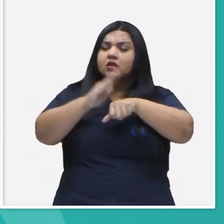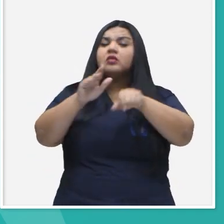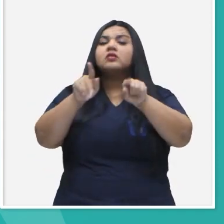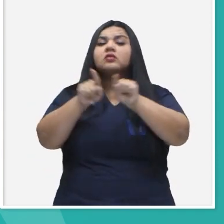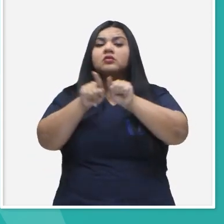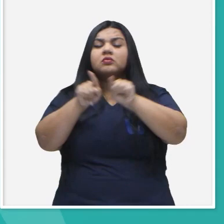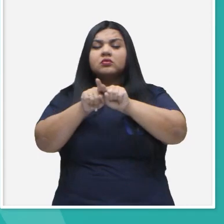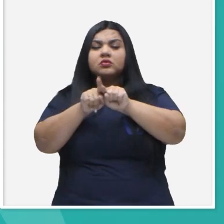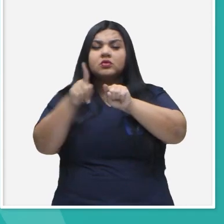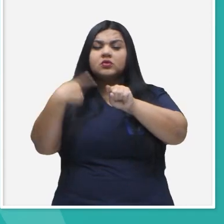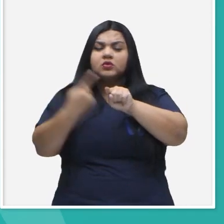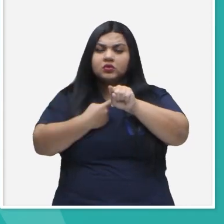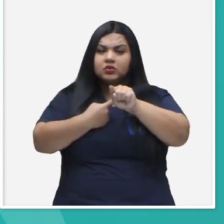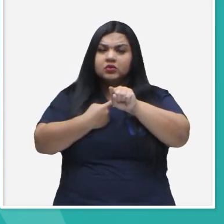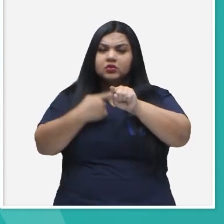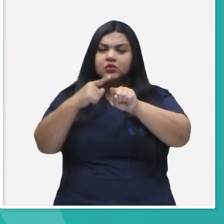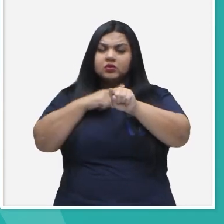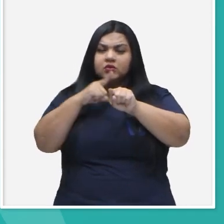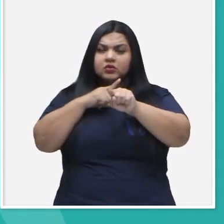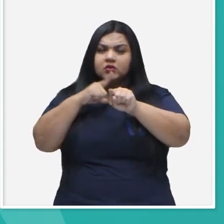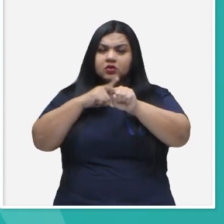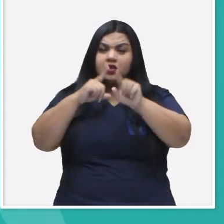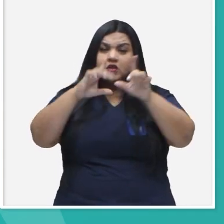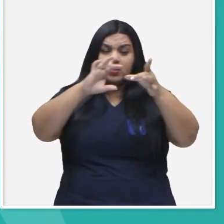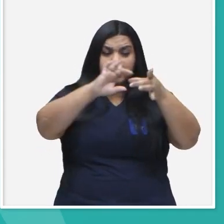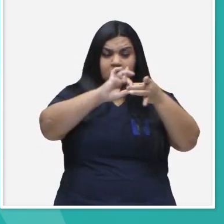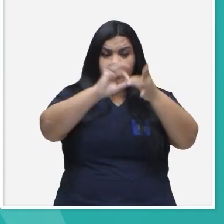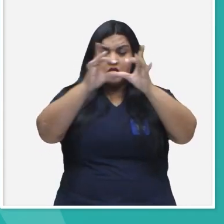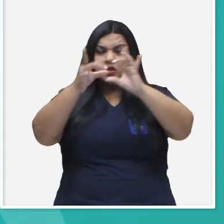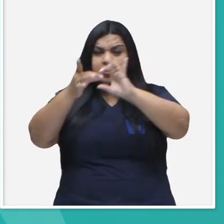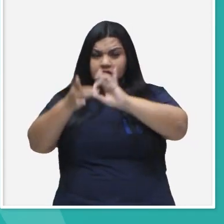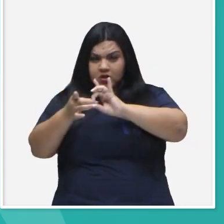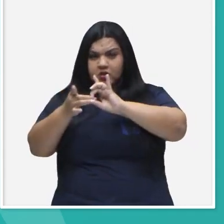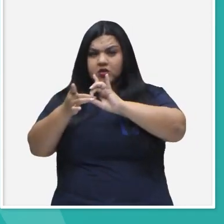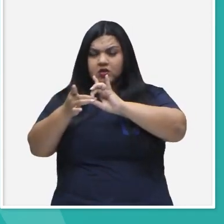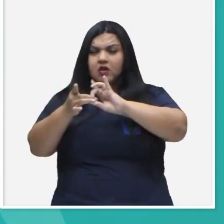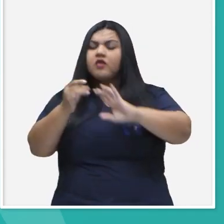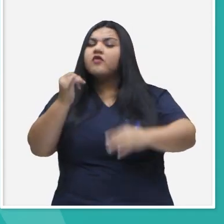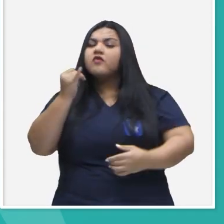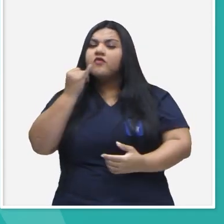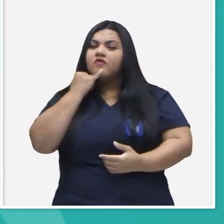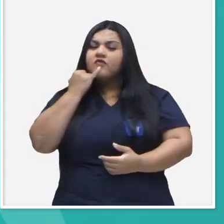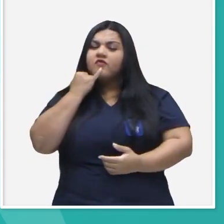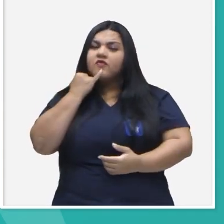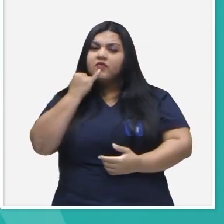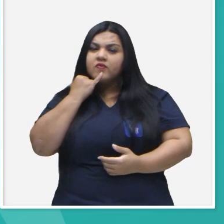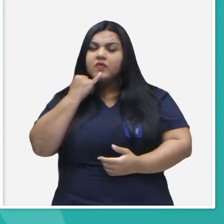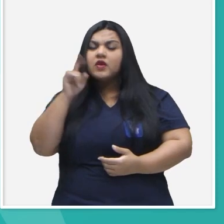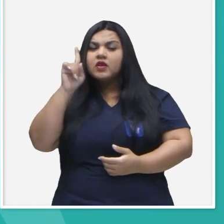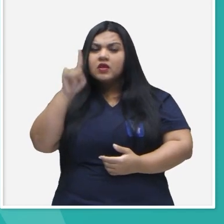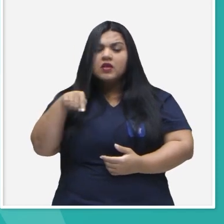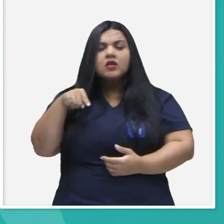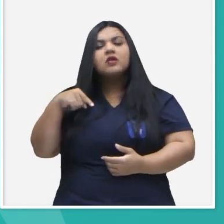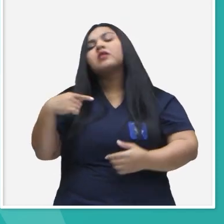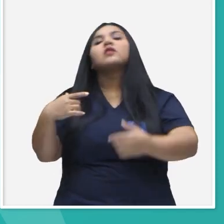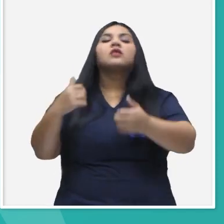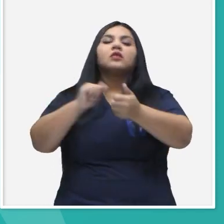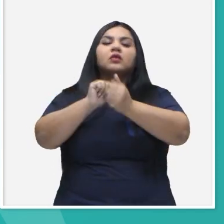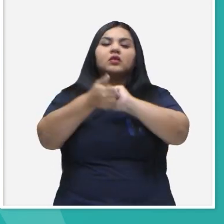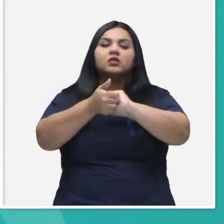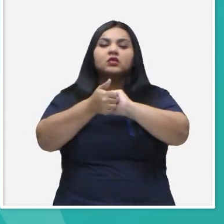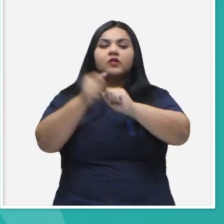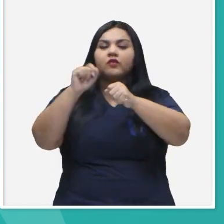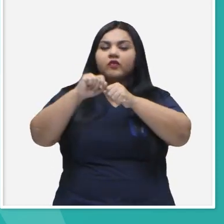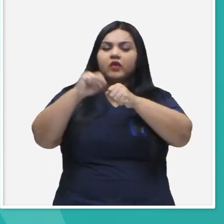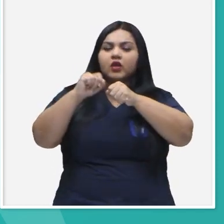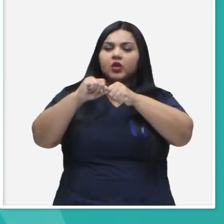tem aí as Olimpíadas, né, de inverno, que são justamente os esportes que são praticados